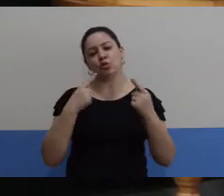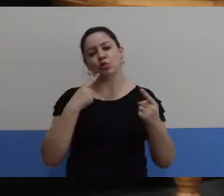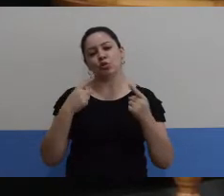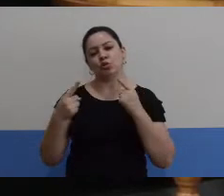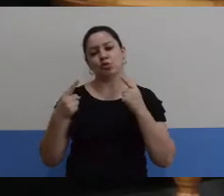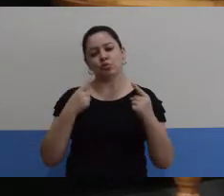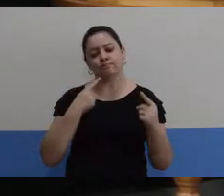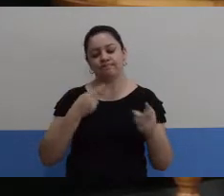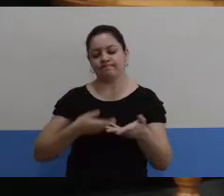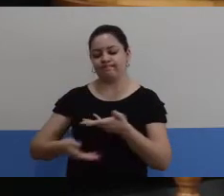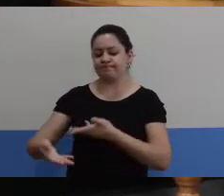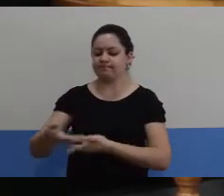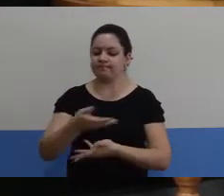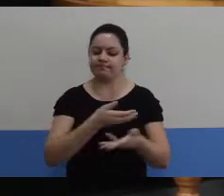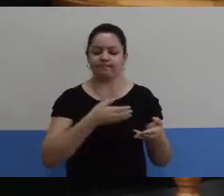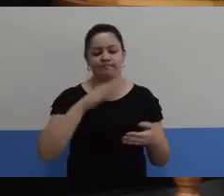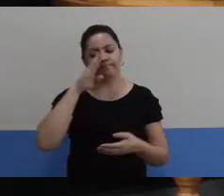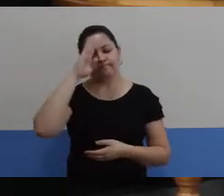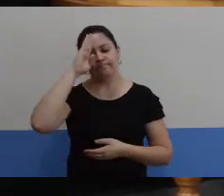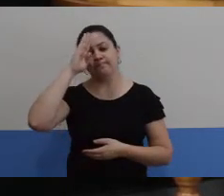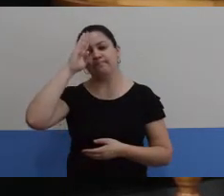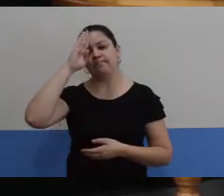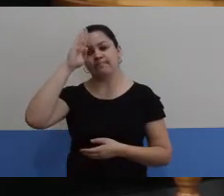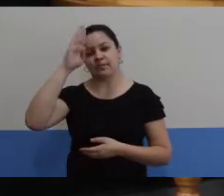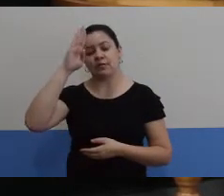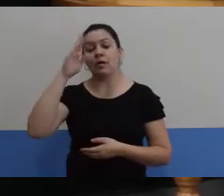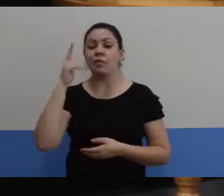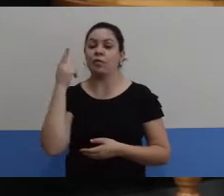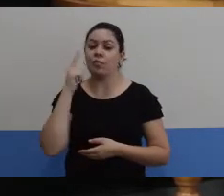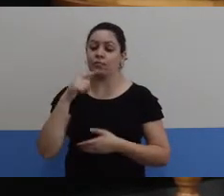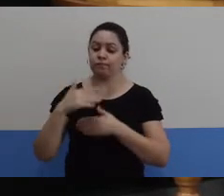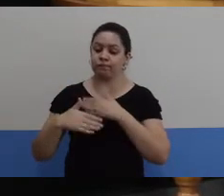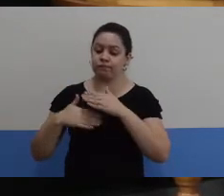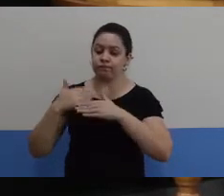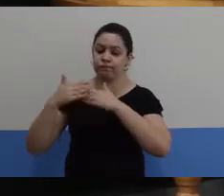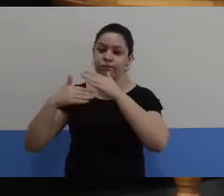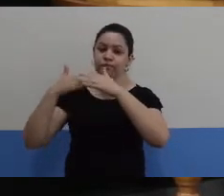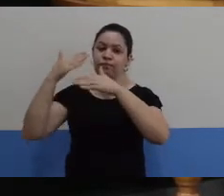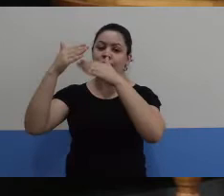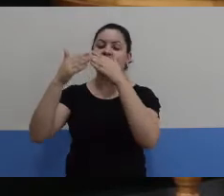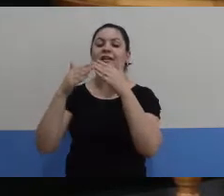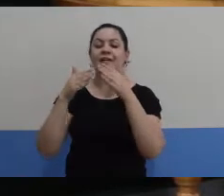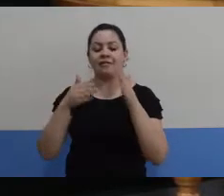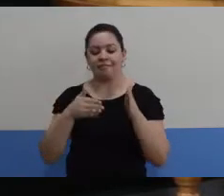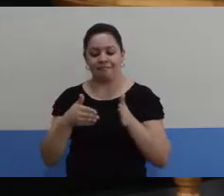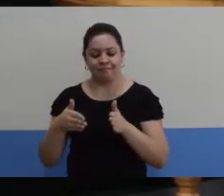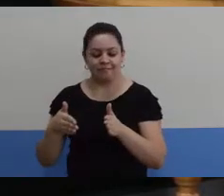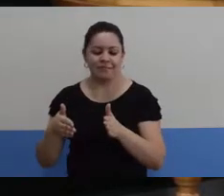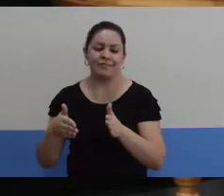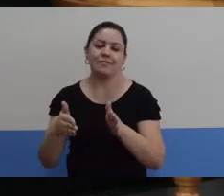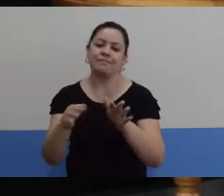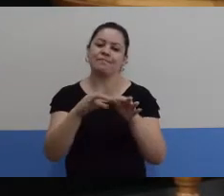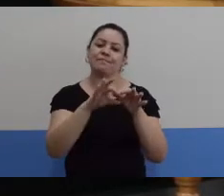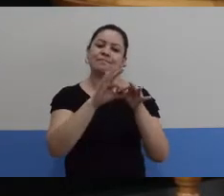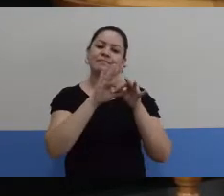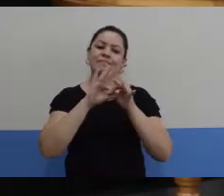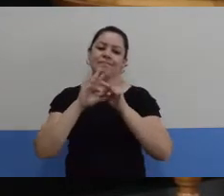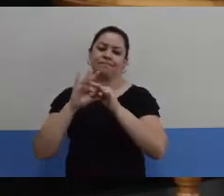outro, e nós vamos construindo, então, esta sinodalidade, né?